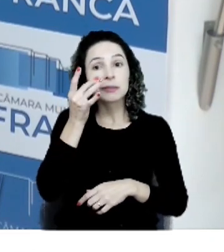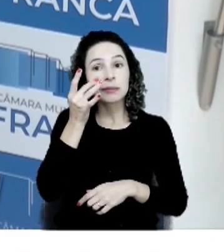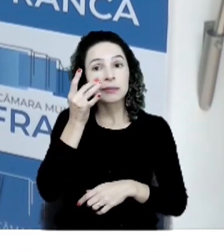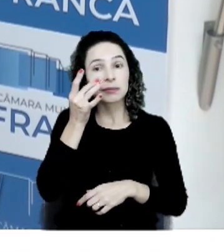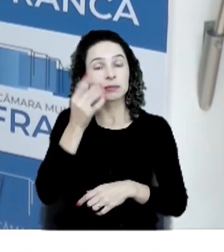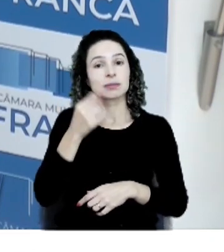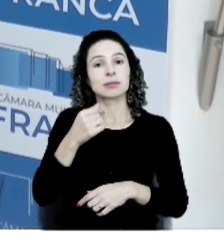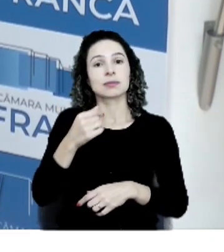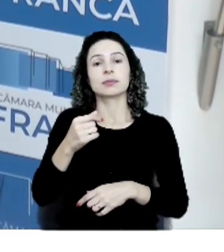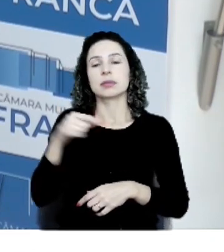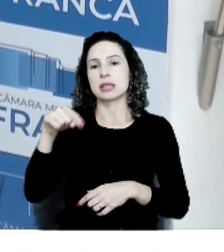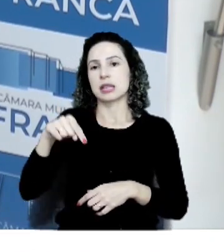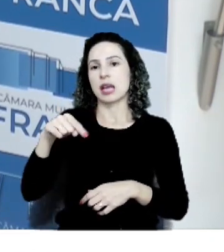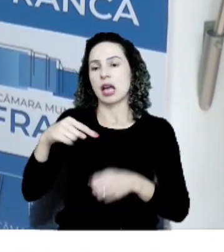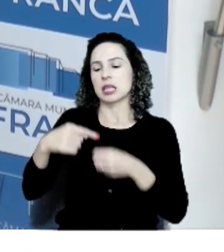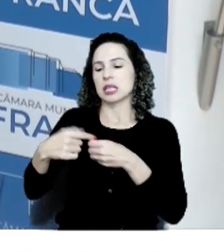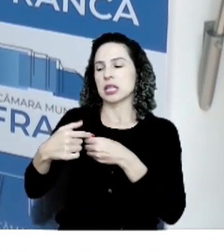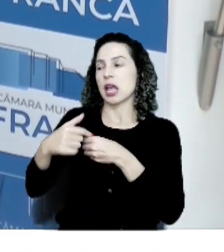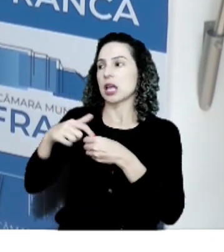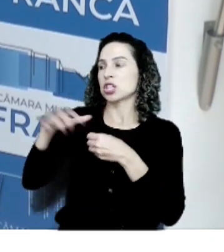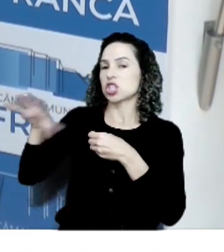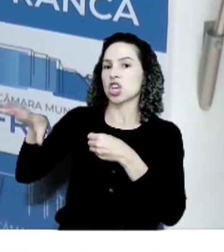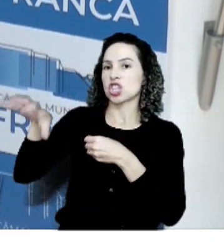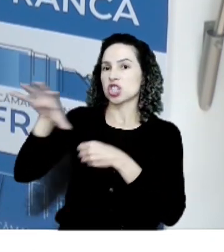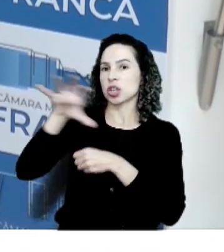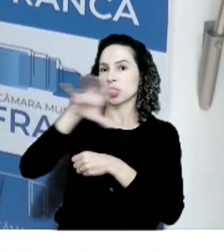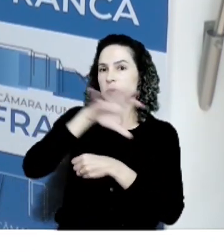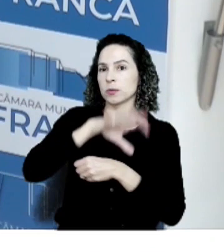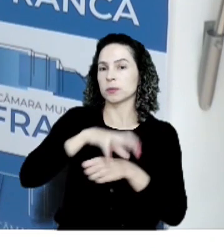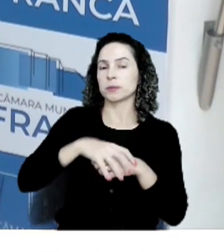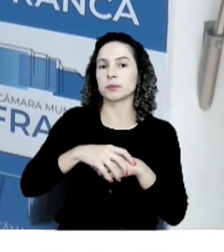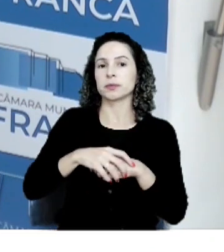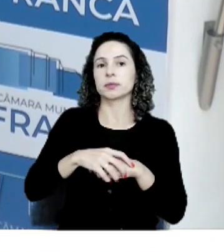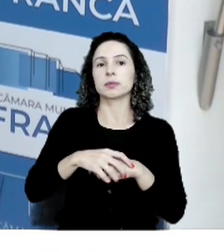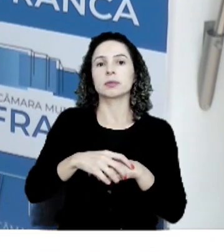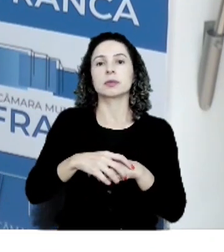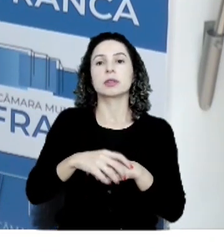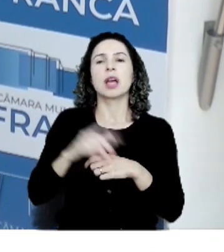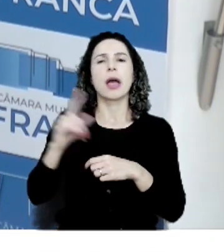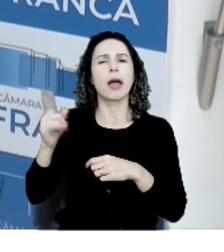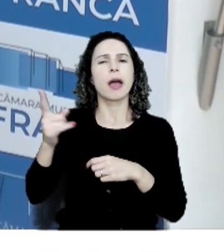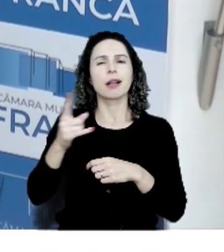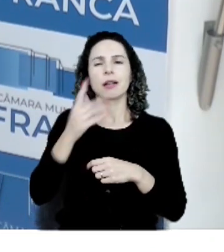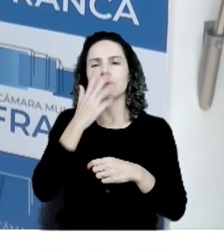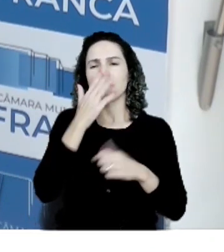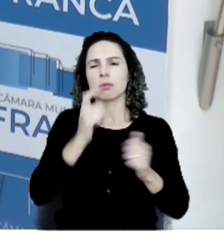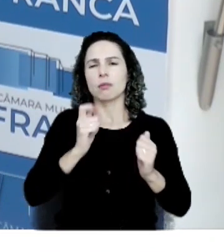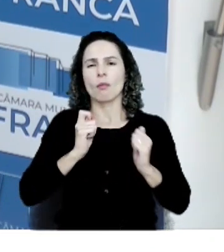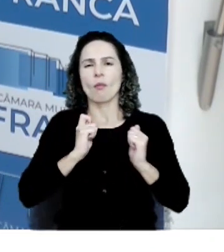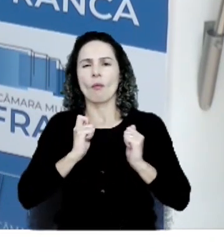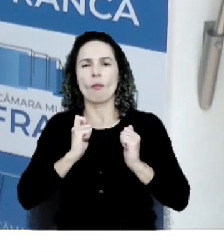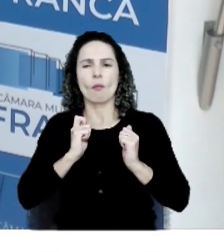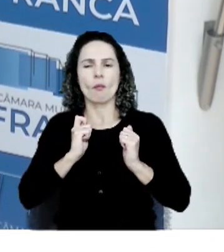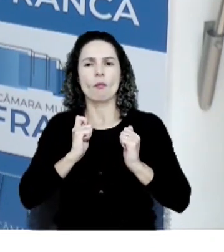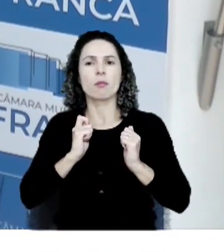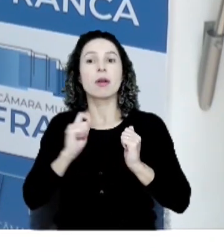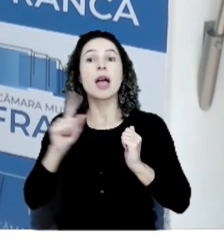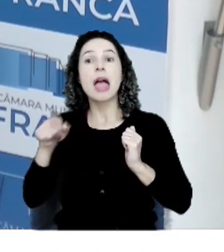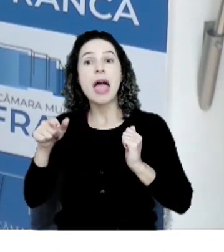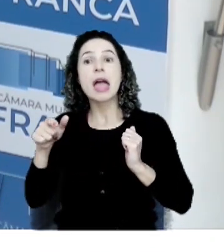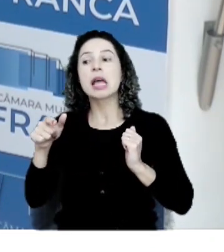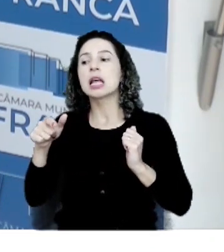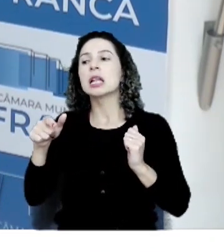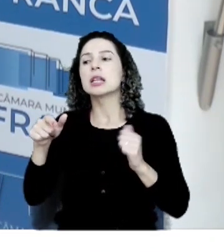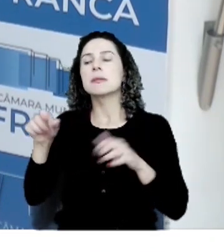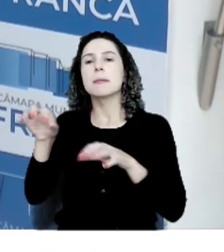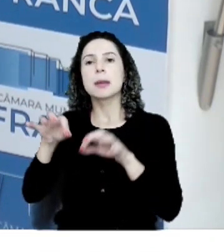as cidades da região, de forma covarde, têm mandado